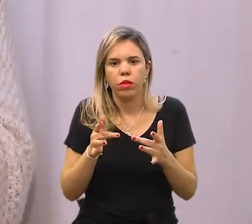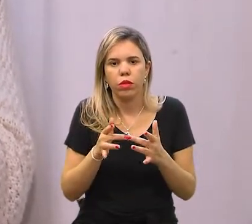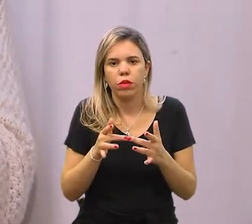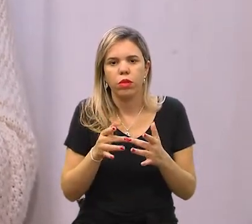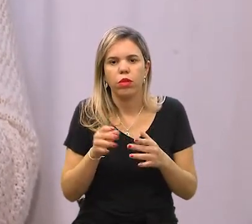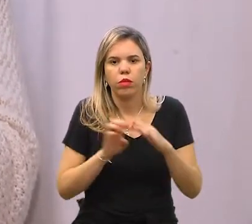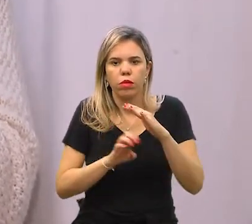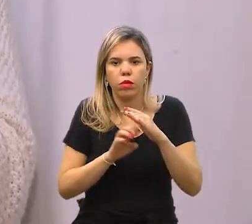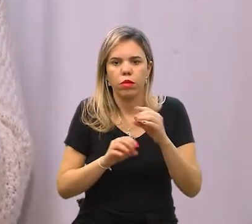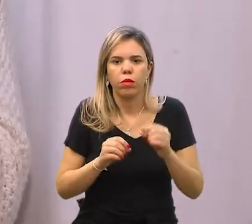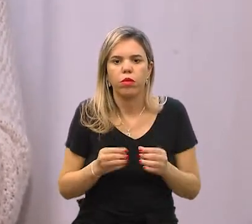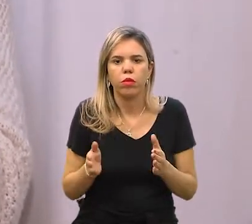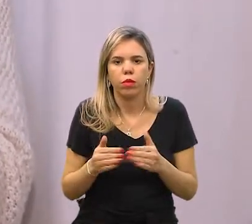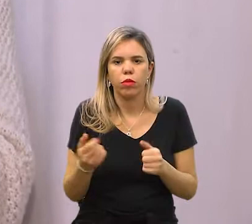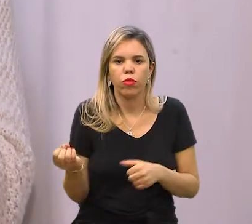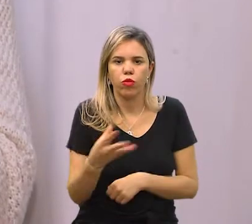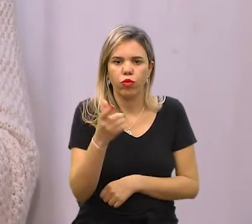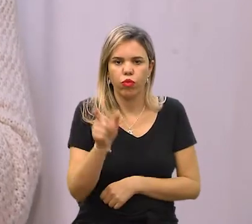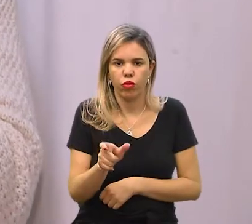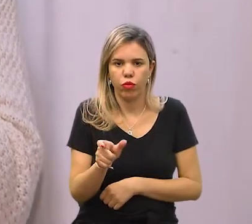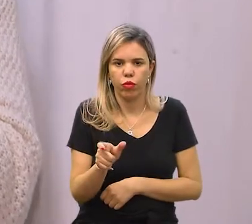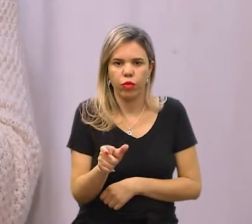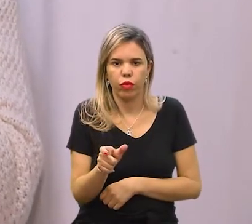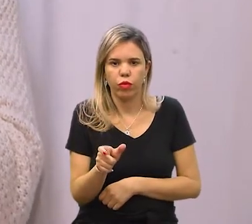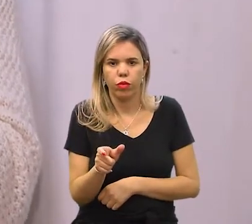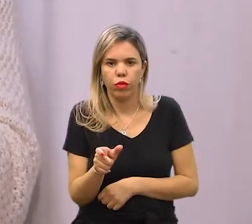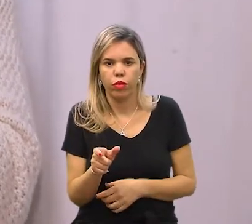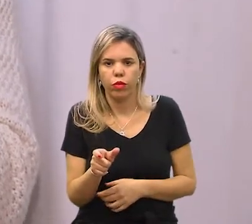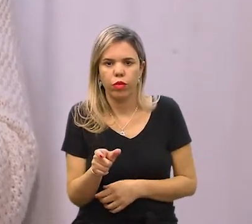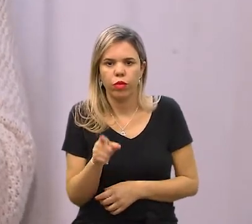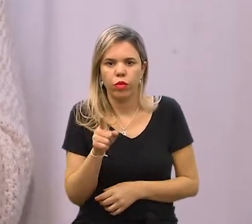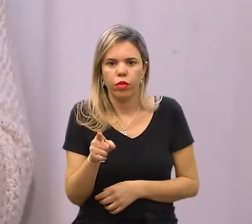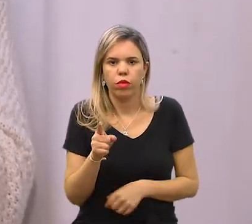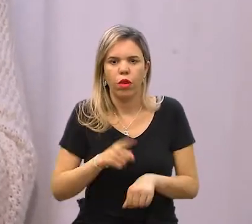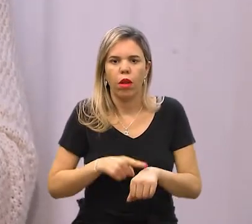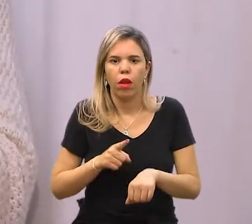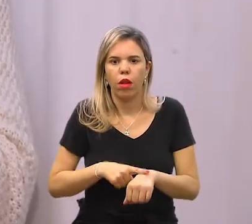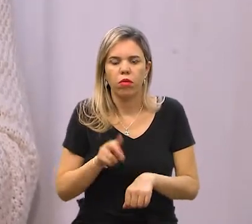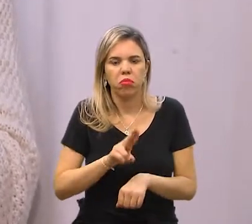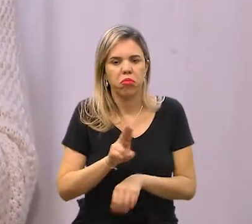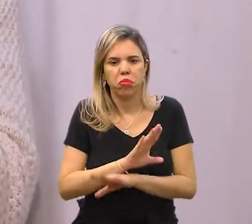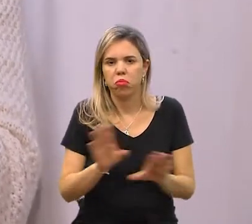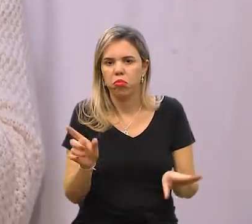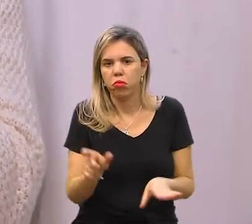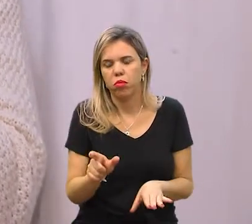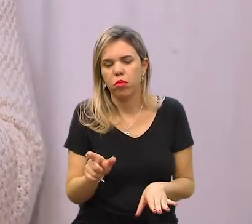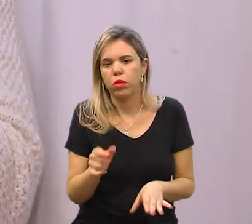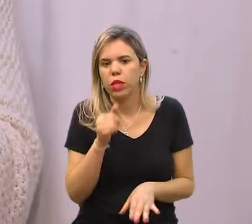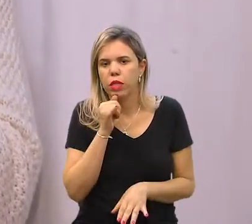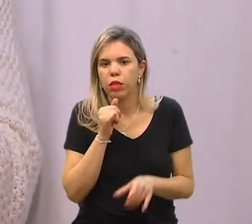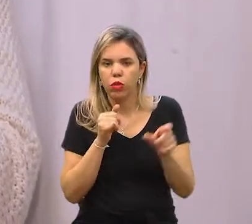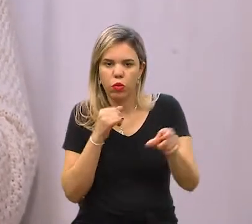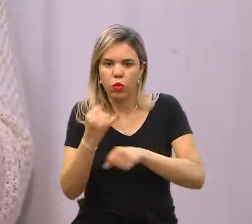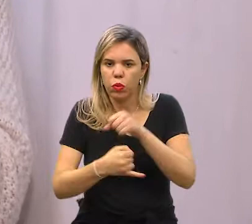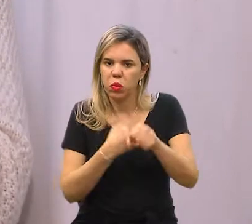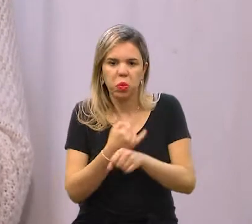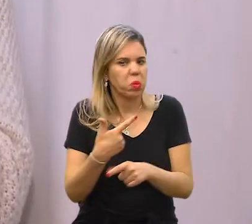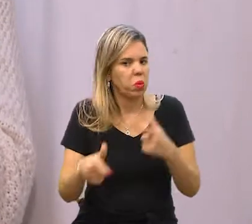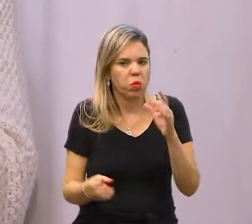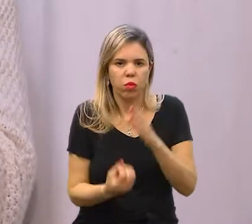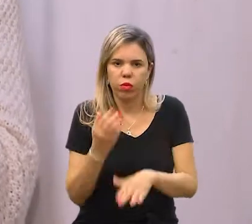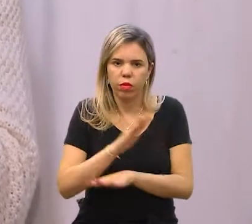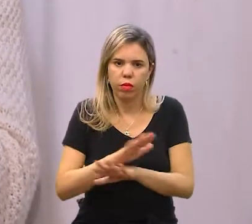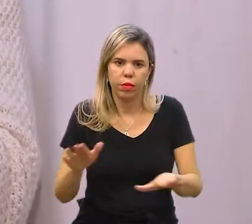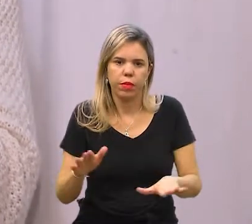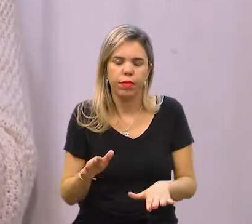a operadora e pedir um novo cartão. Nisso, você vai ficar um tempo sem o seu cartão. Já com o cartão virtual, isso não